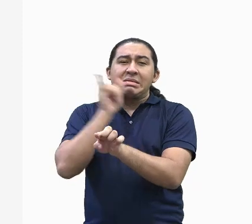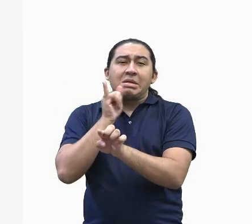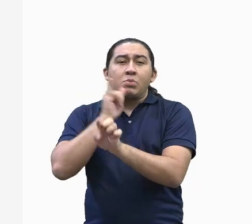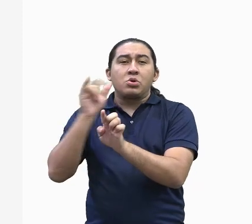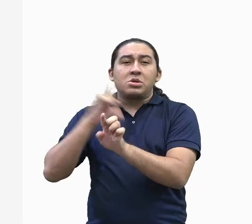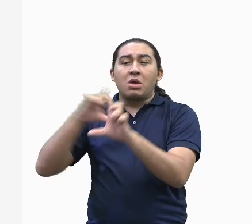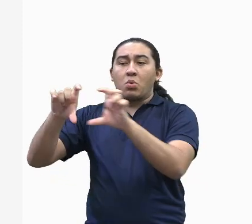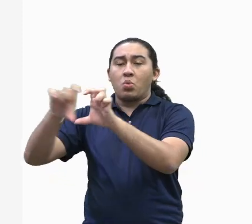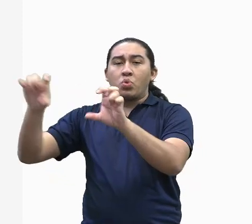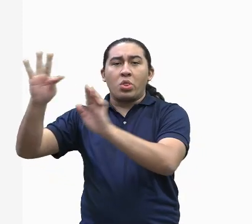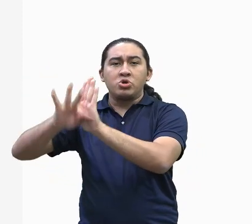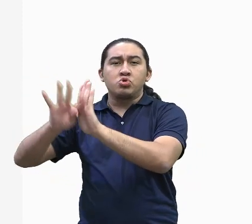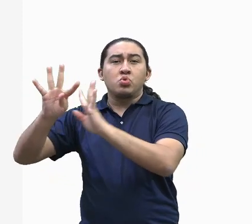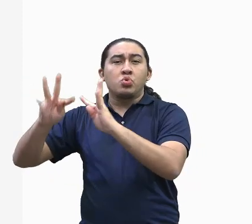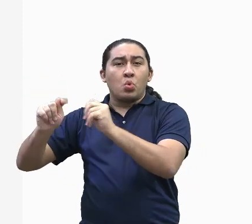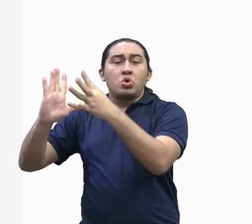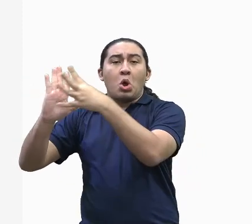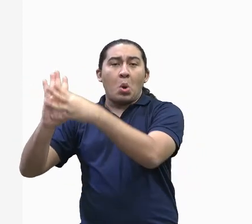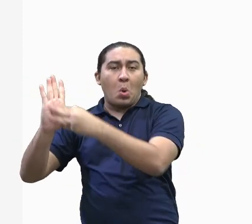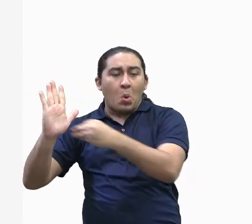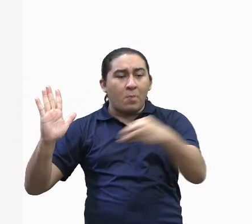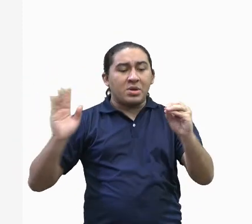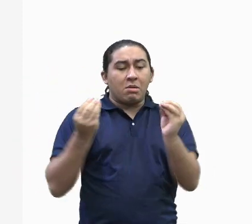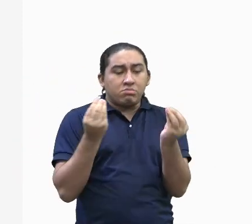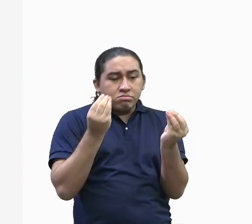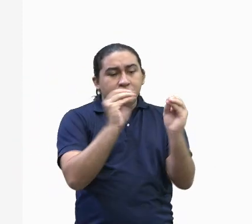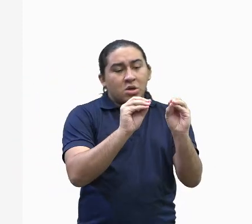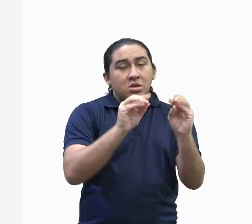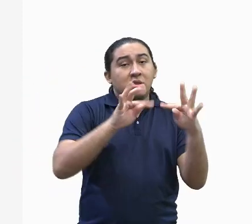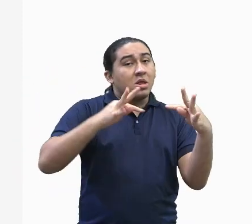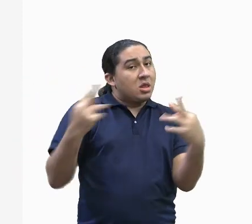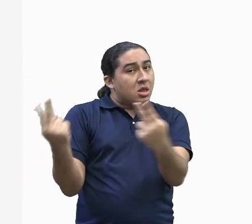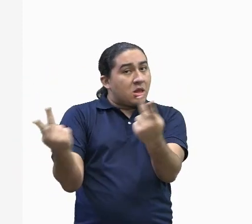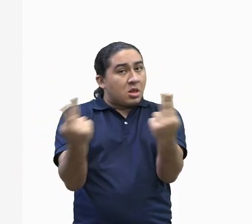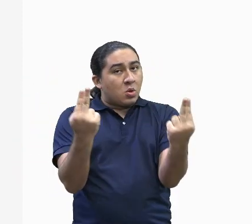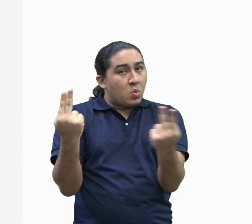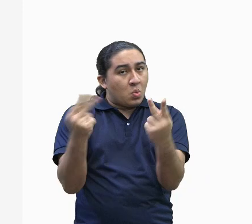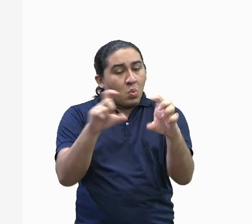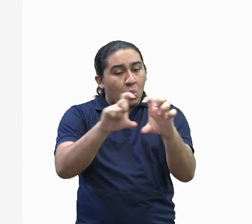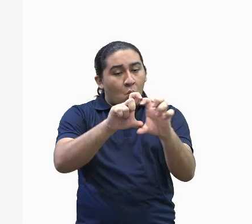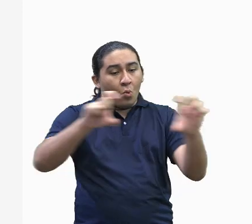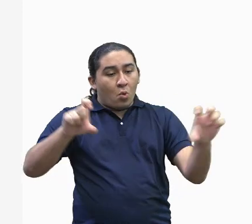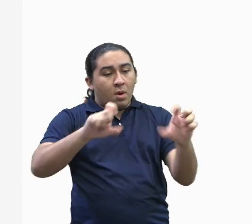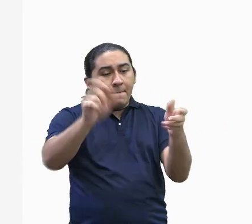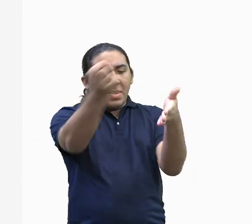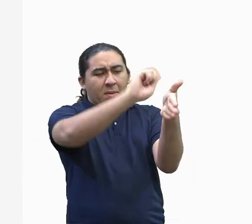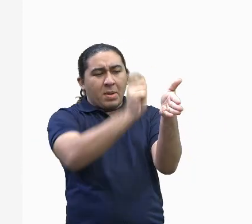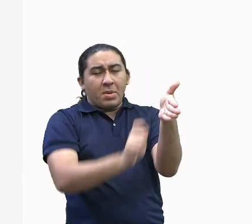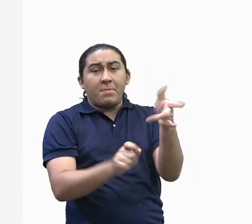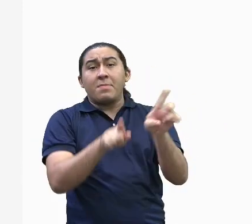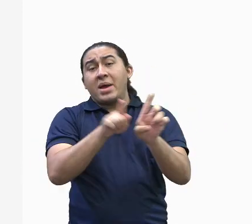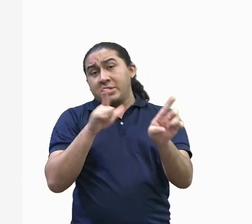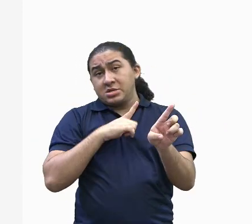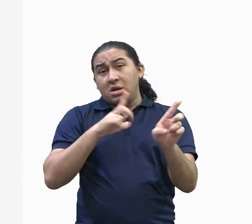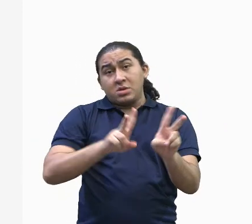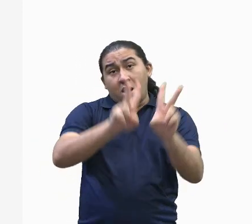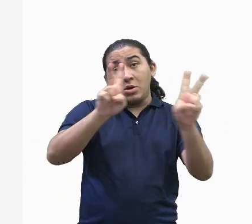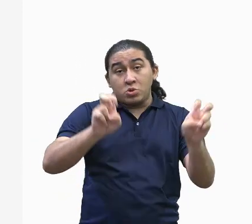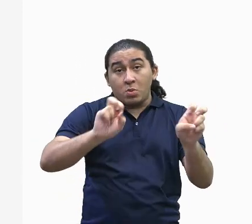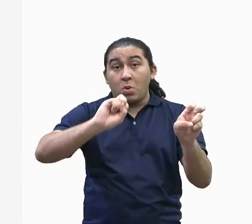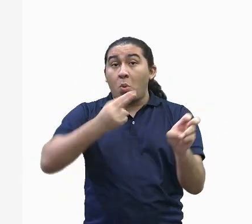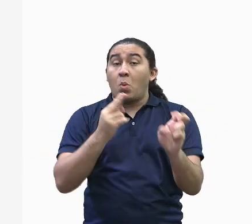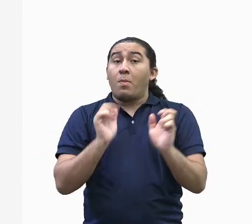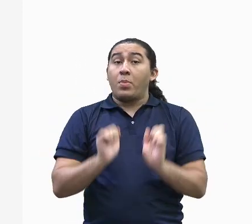o texto e se reproduz totalmente, geralmente entre aspas, ou pode